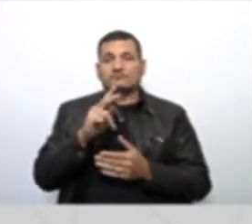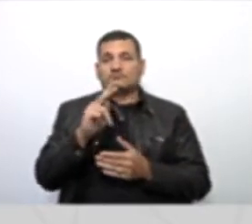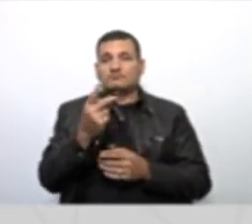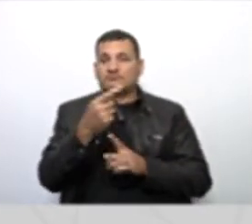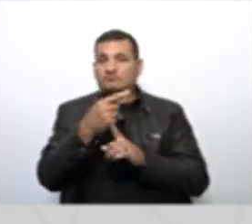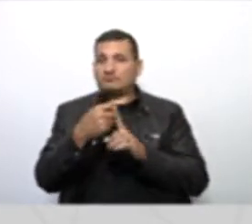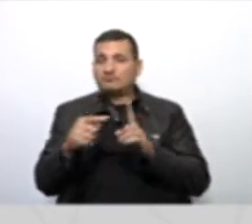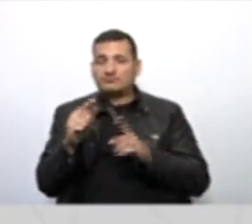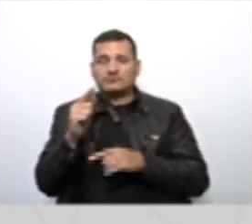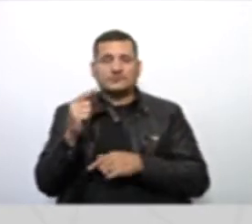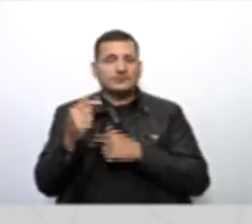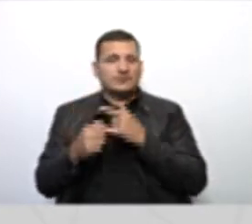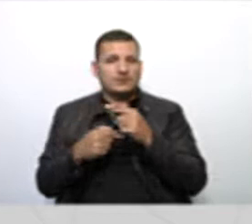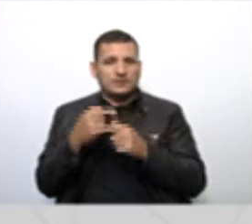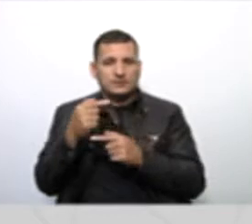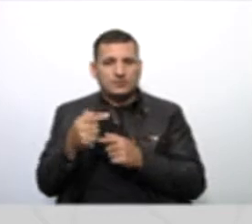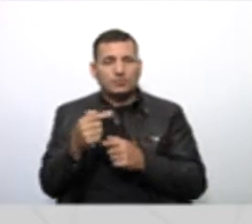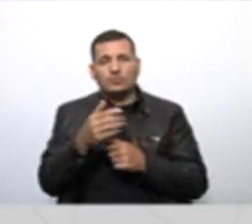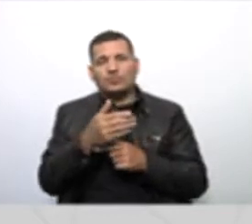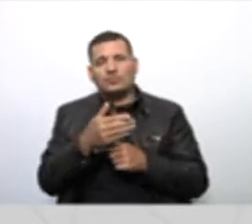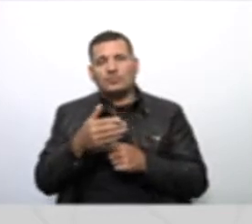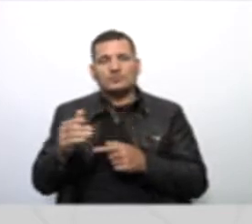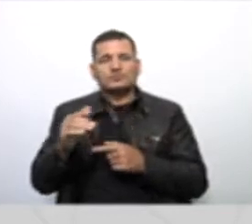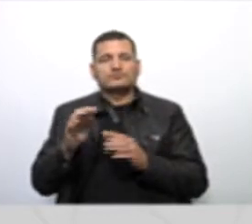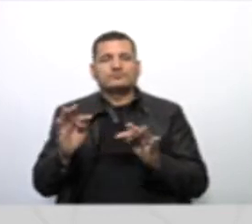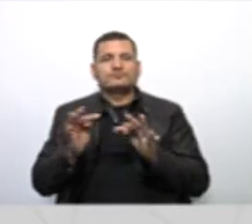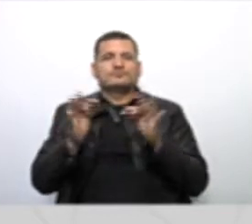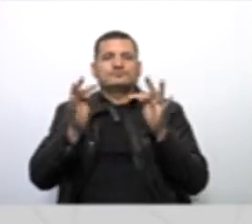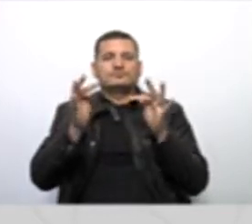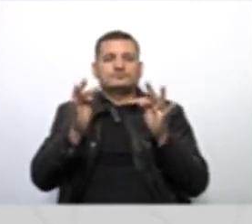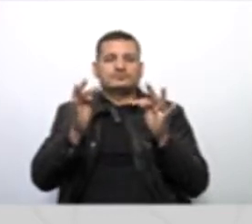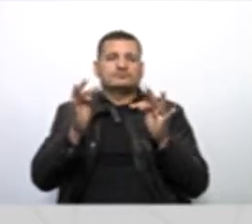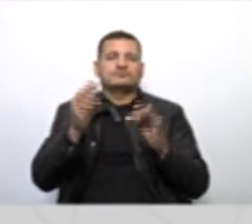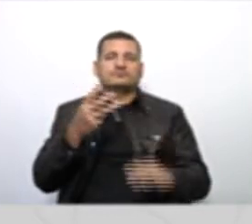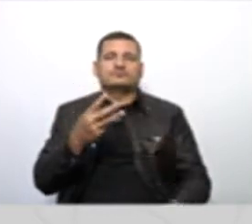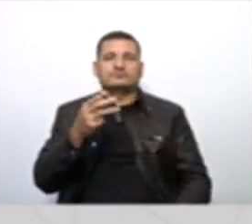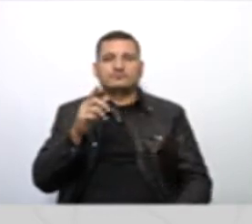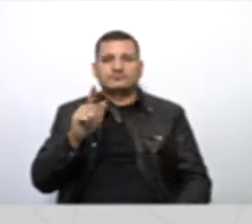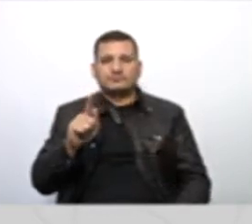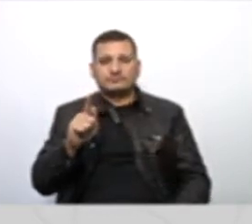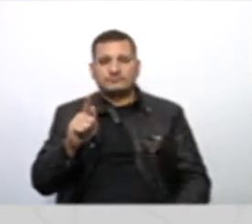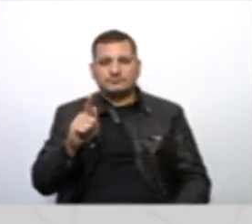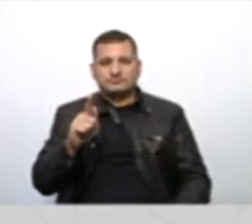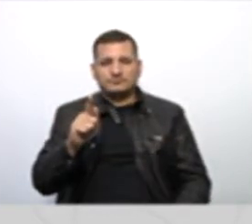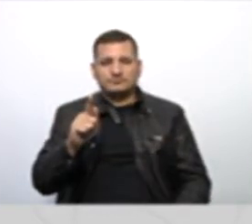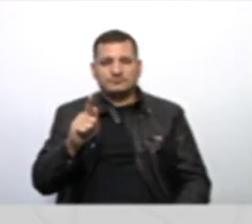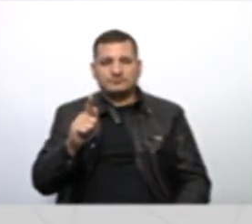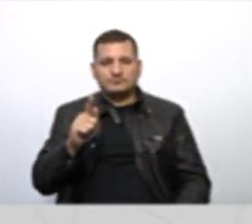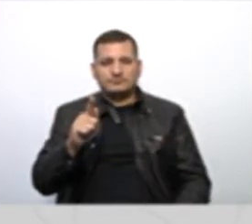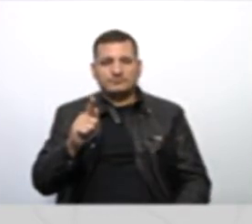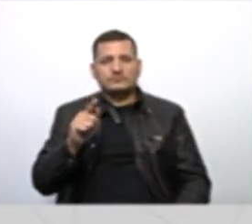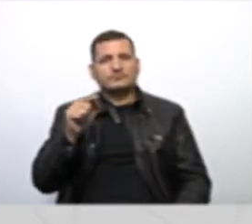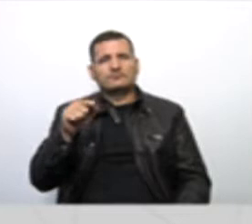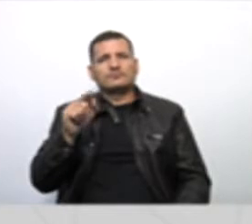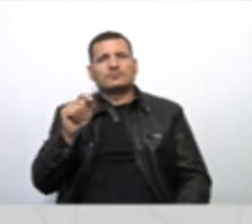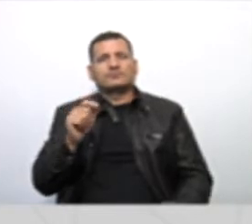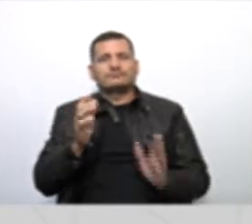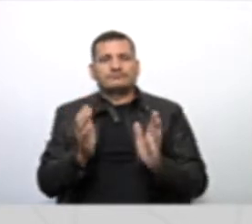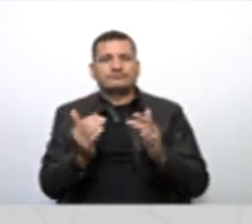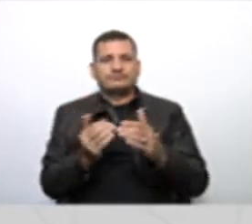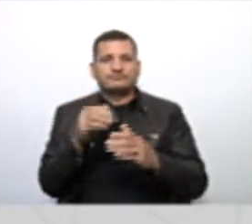2,5 que deu os passos para o desenvolvimento da tecnologia 3G. É orientada a